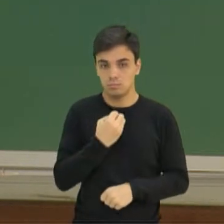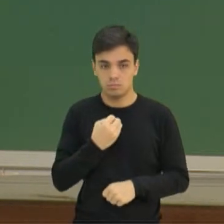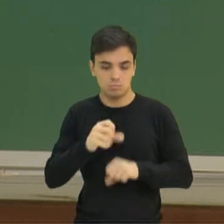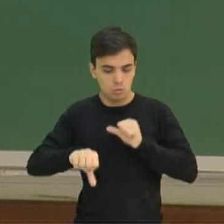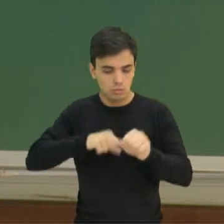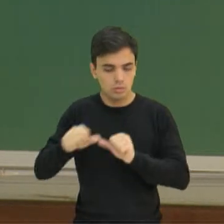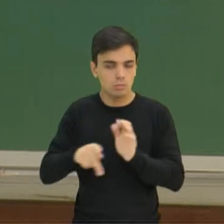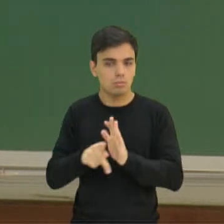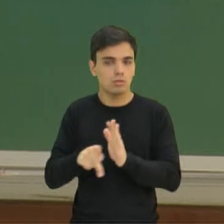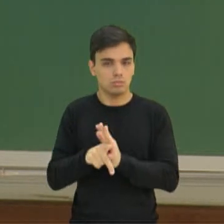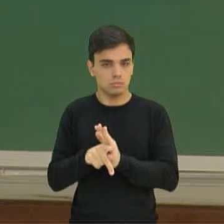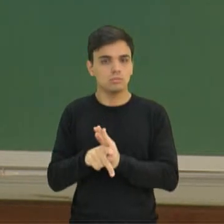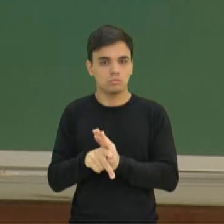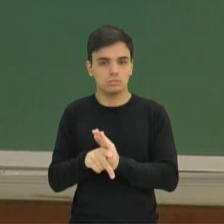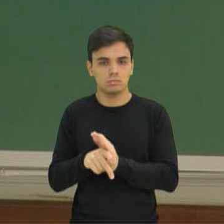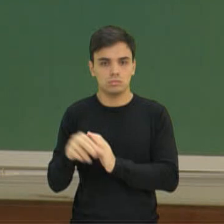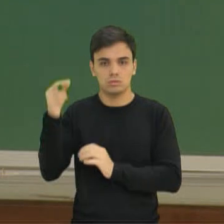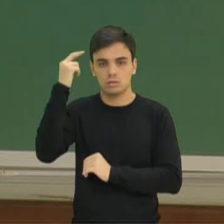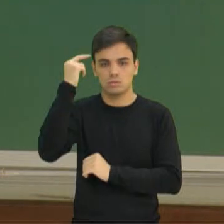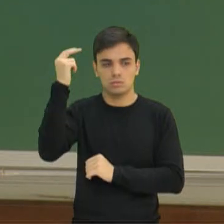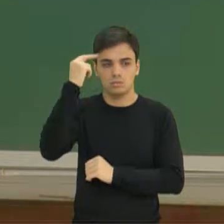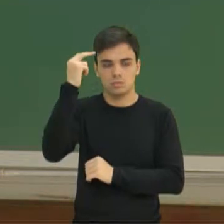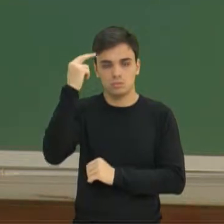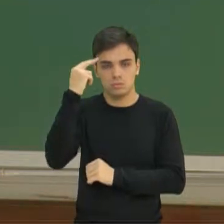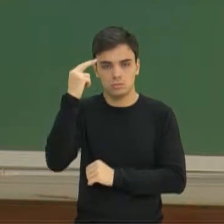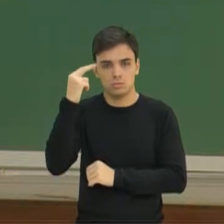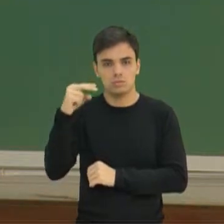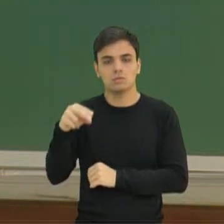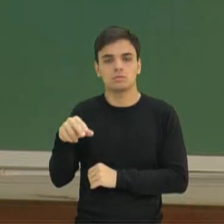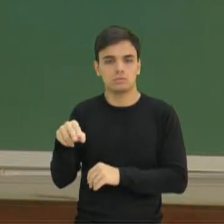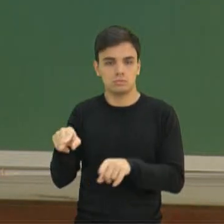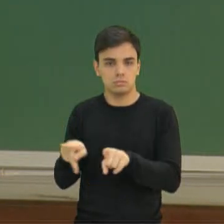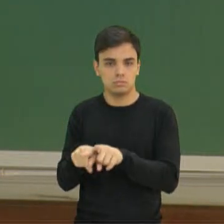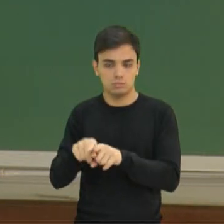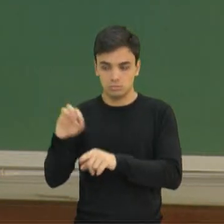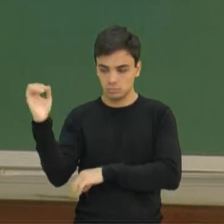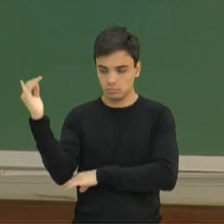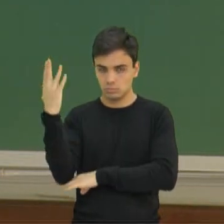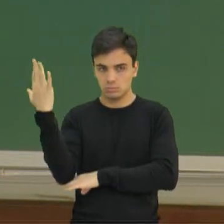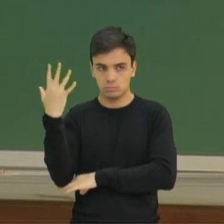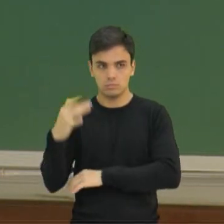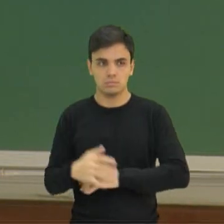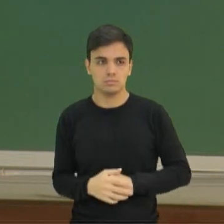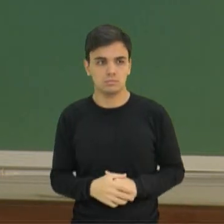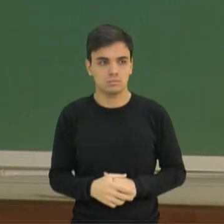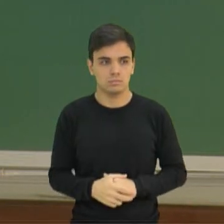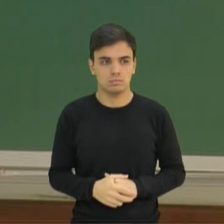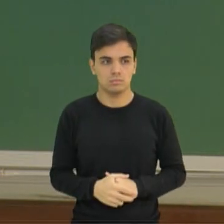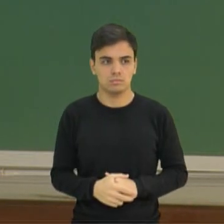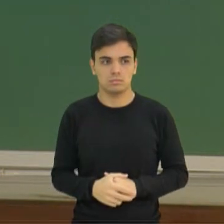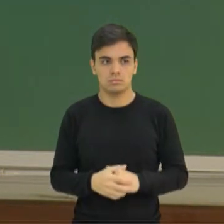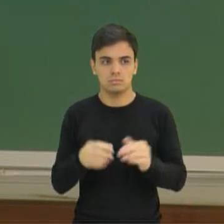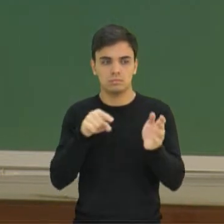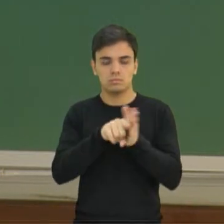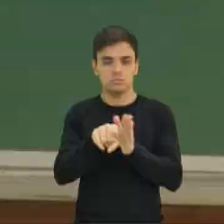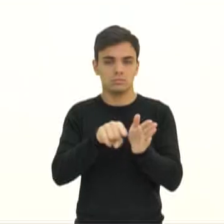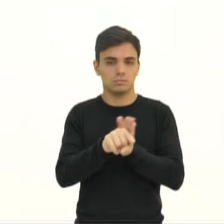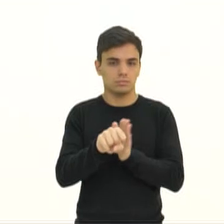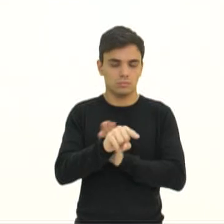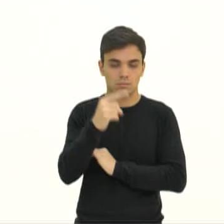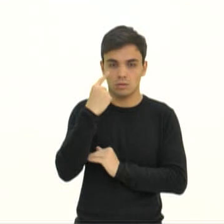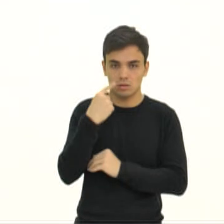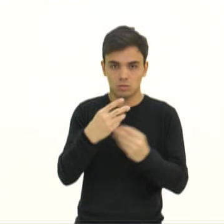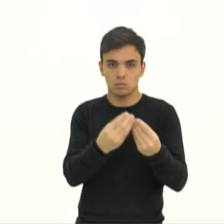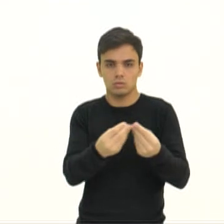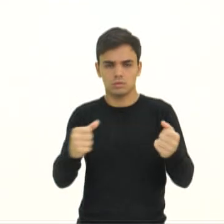meio natural, algumas espécies nativas ali da floresta atlântica, certo? Perguntinha lá, a